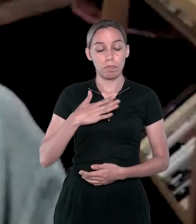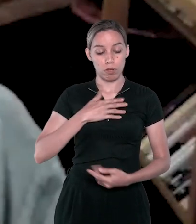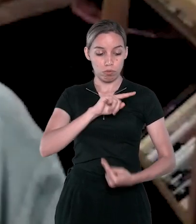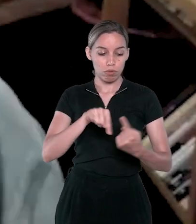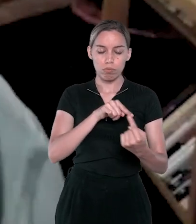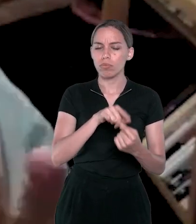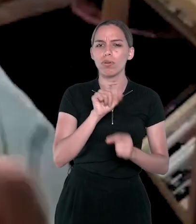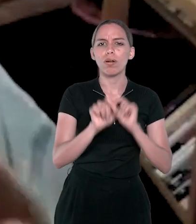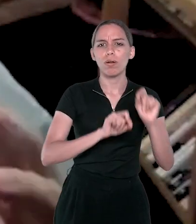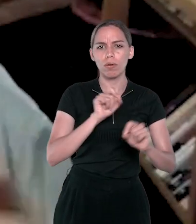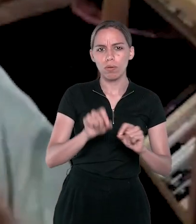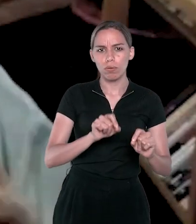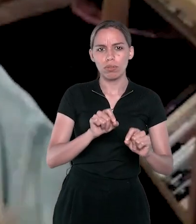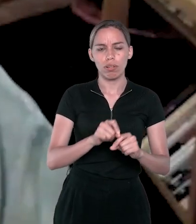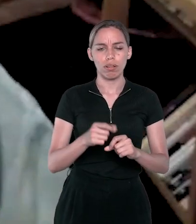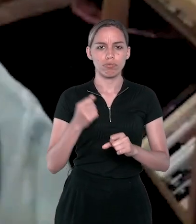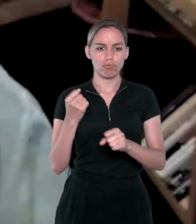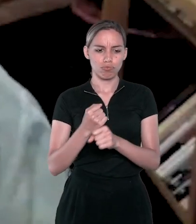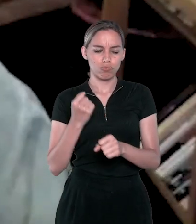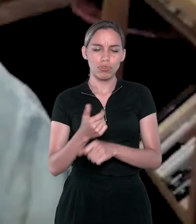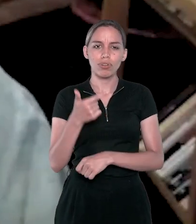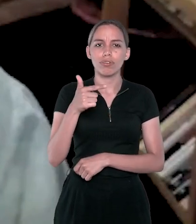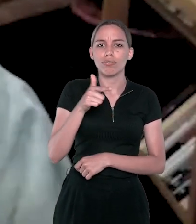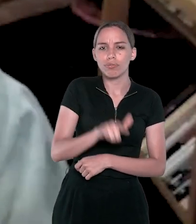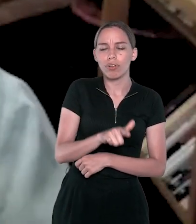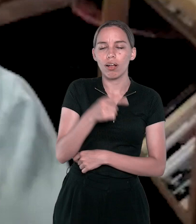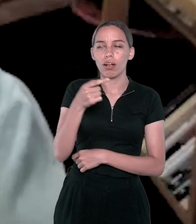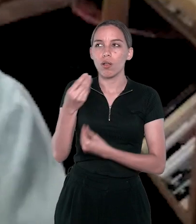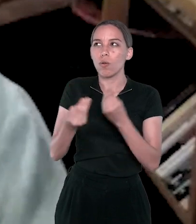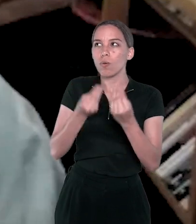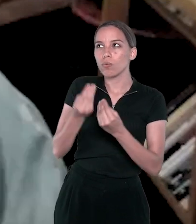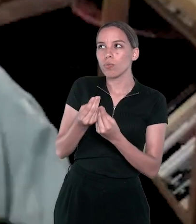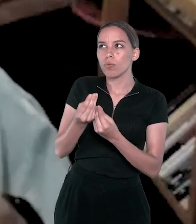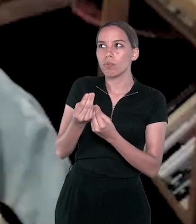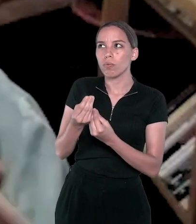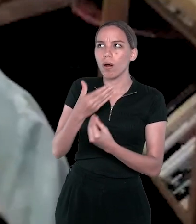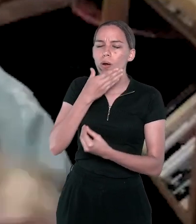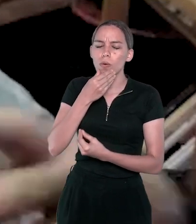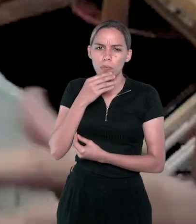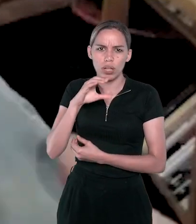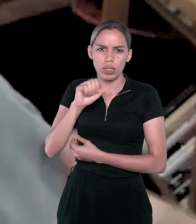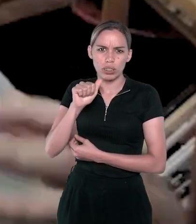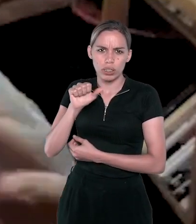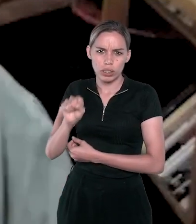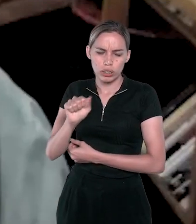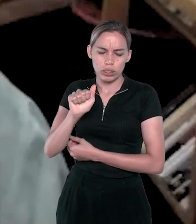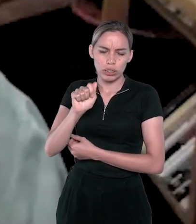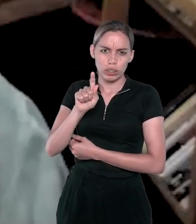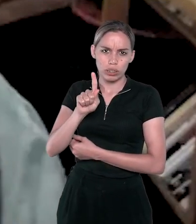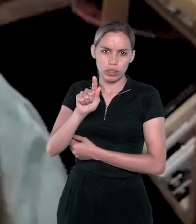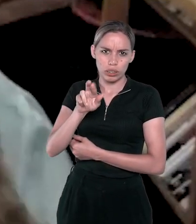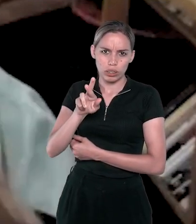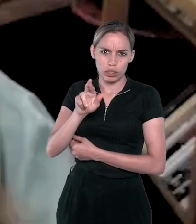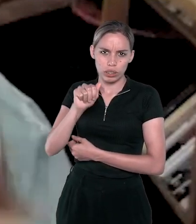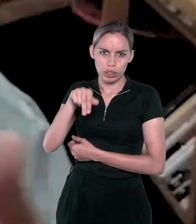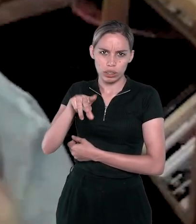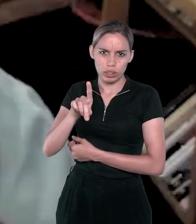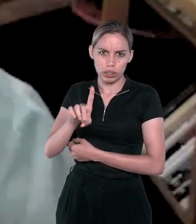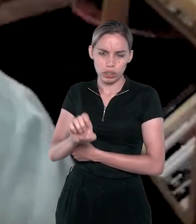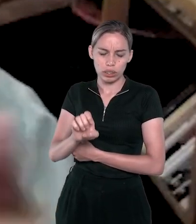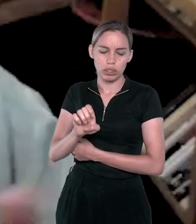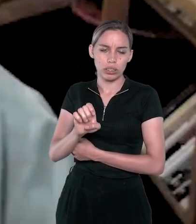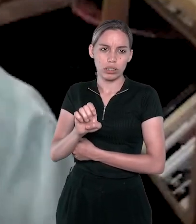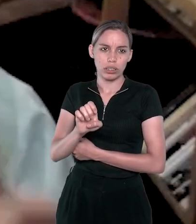objetivo era ir reconstruindo como é que a mentalidade de Casa Grande foi se descarnando, né? Quer dizer, a Casa Grande,